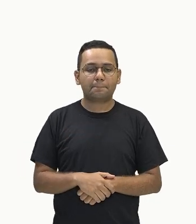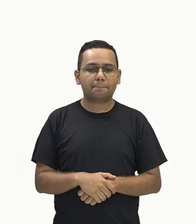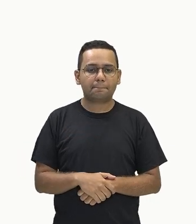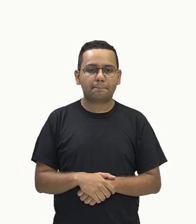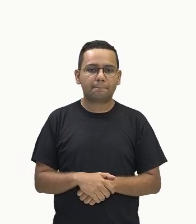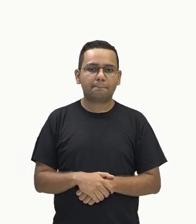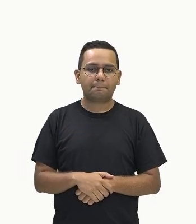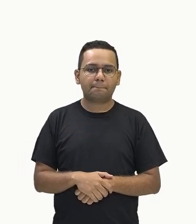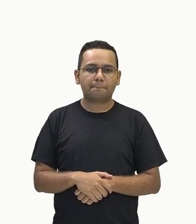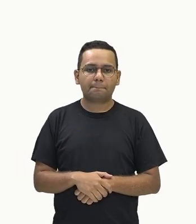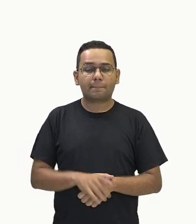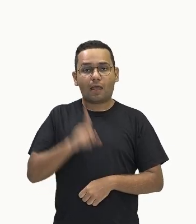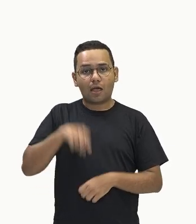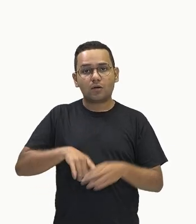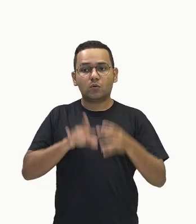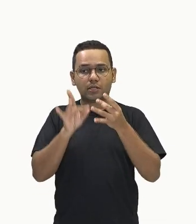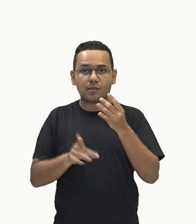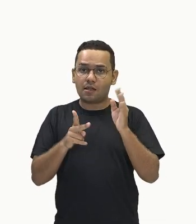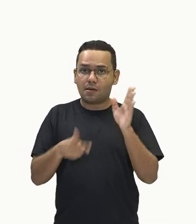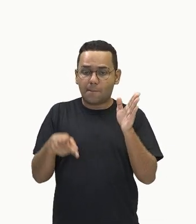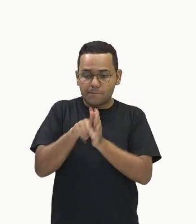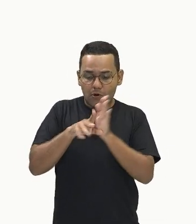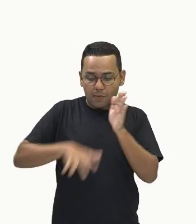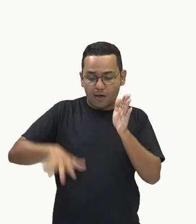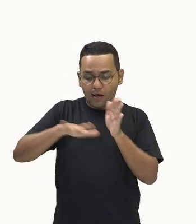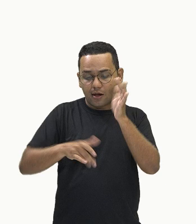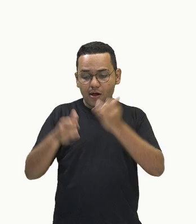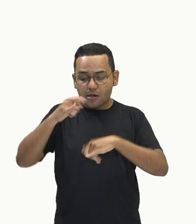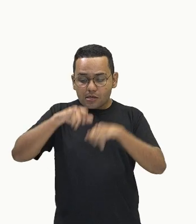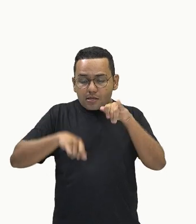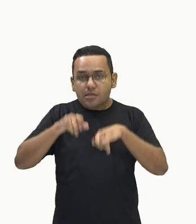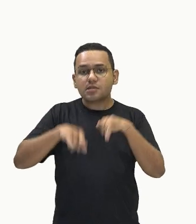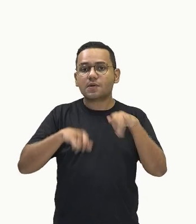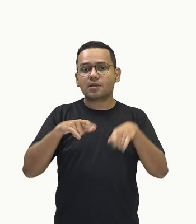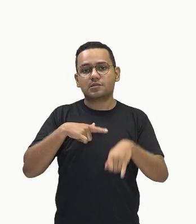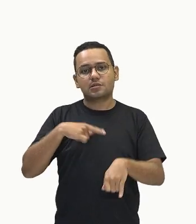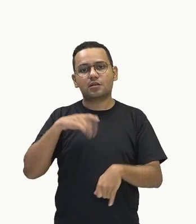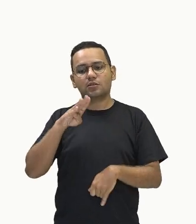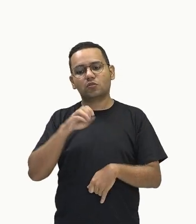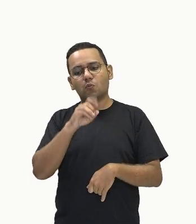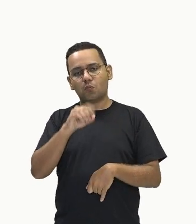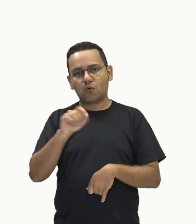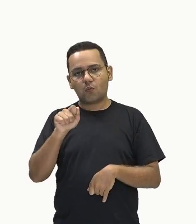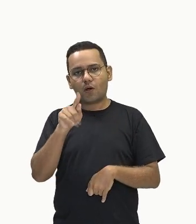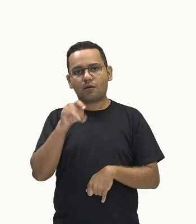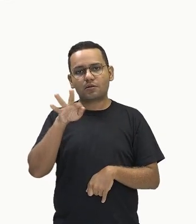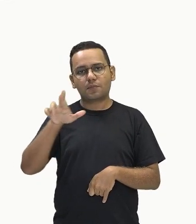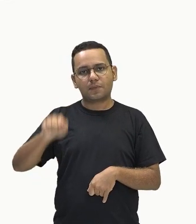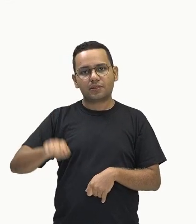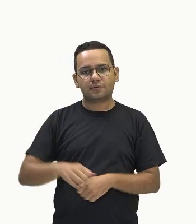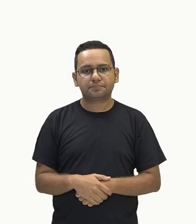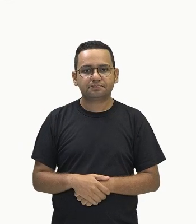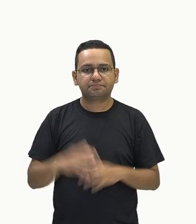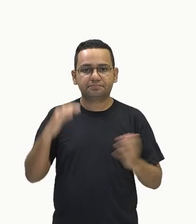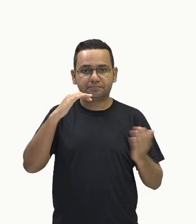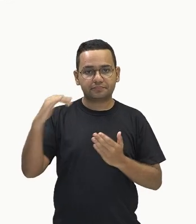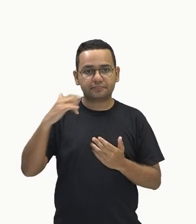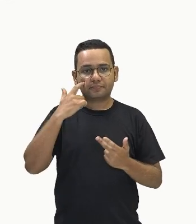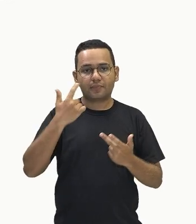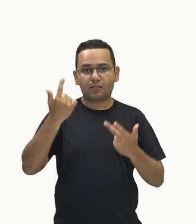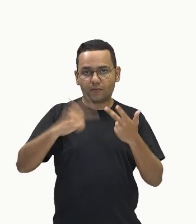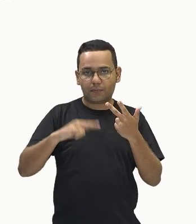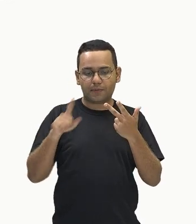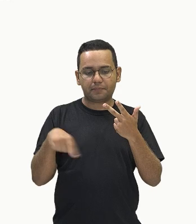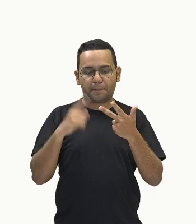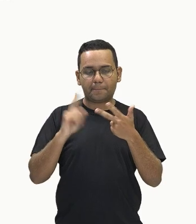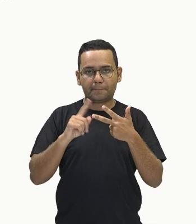a transformação química do nosso bolo alimentar. Dando continuidade na etapa química,